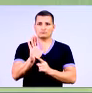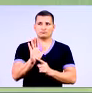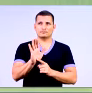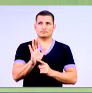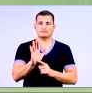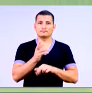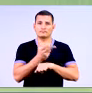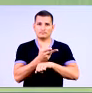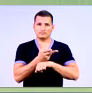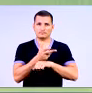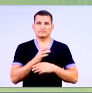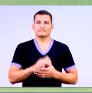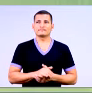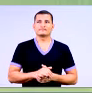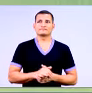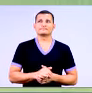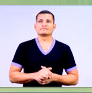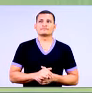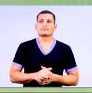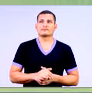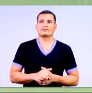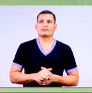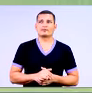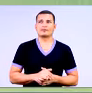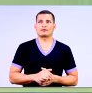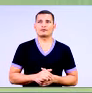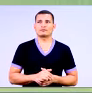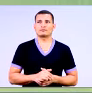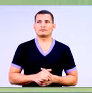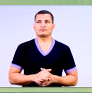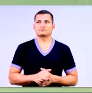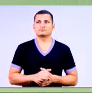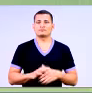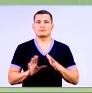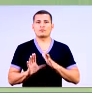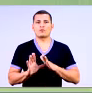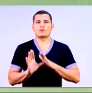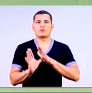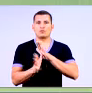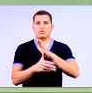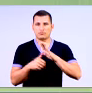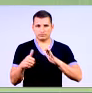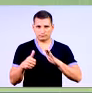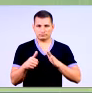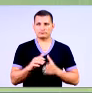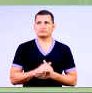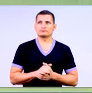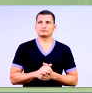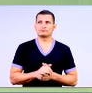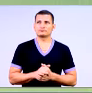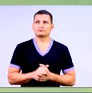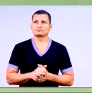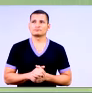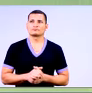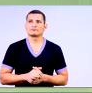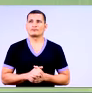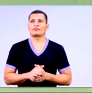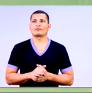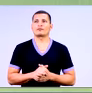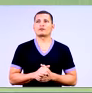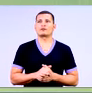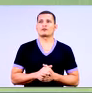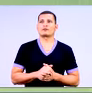no vídeo. Ou seja, o roubo de software cópias, hackers, disseminação